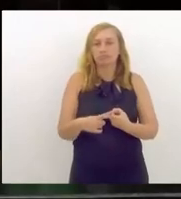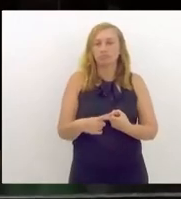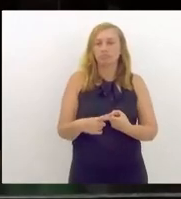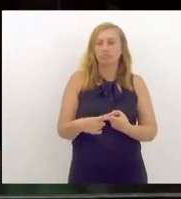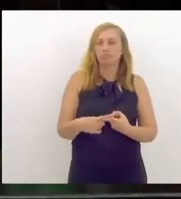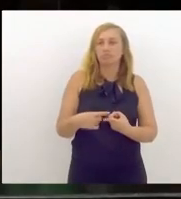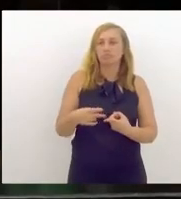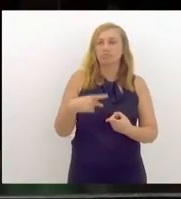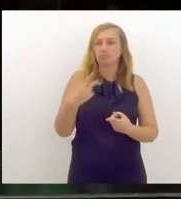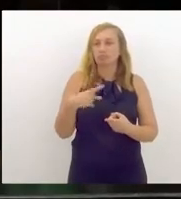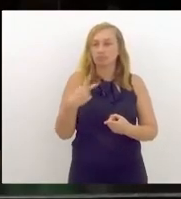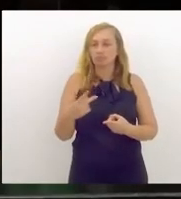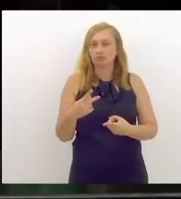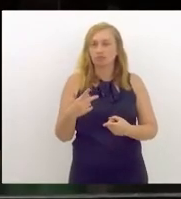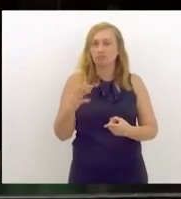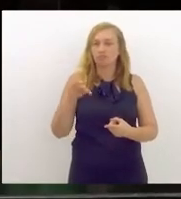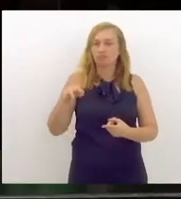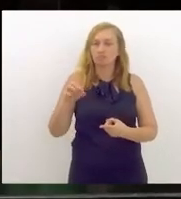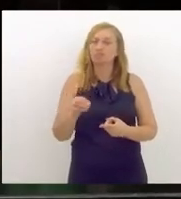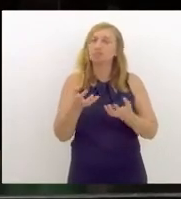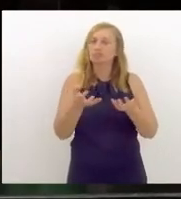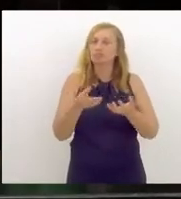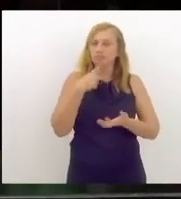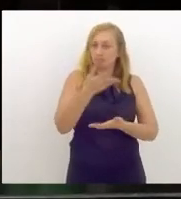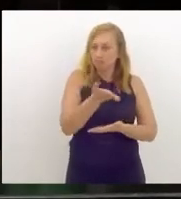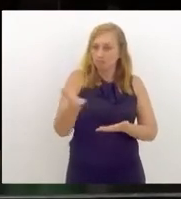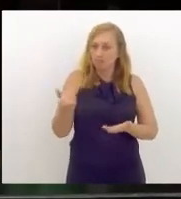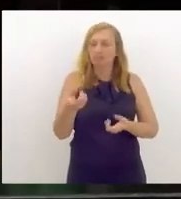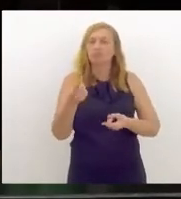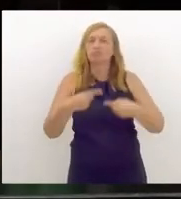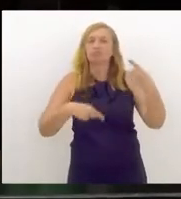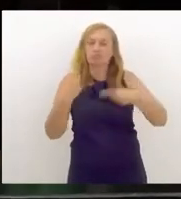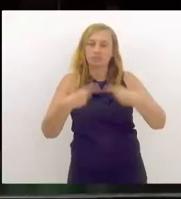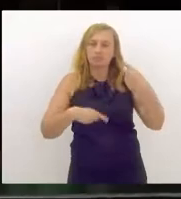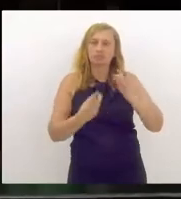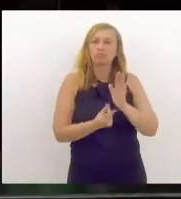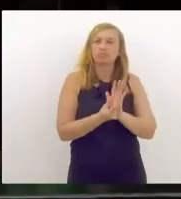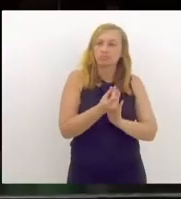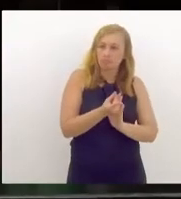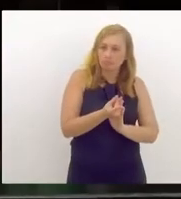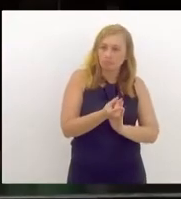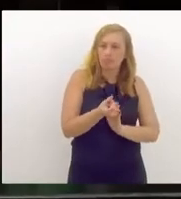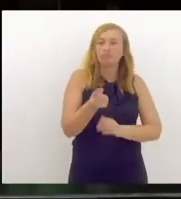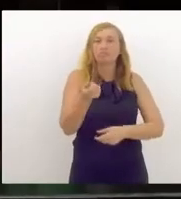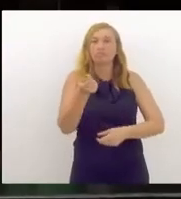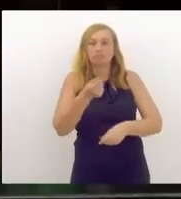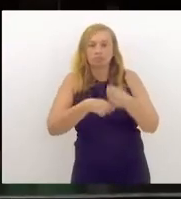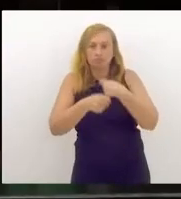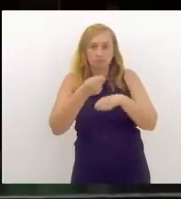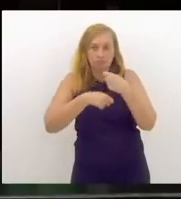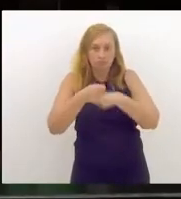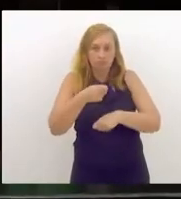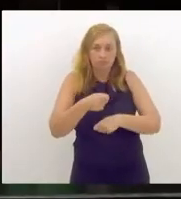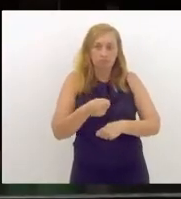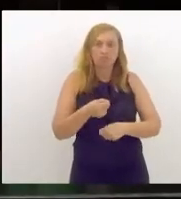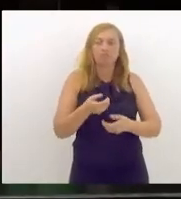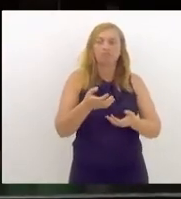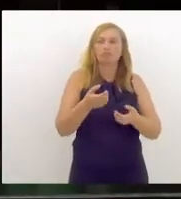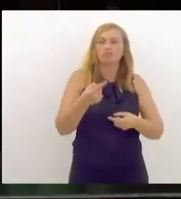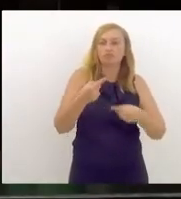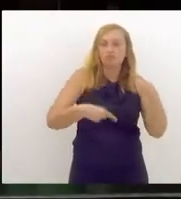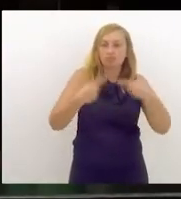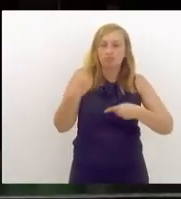nos chamam de dentários mas eu quero dizer para vocês que a gente debate muito orçamento economia a gente quer debater